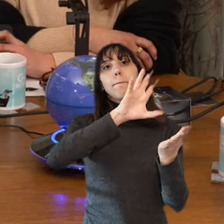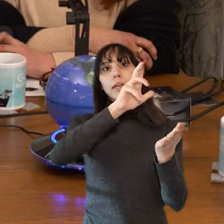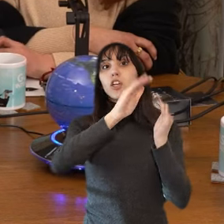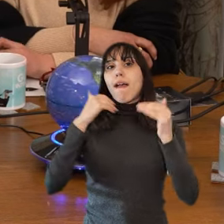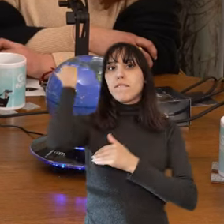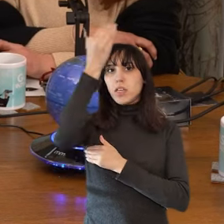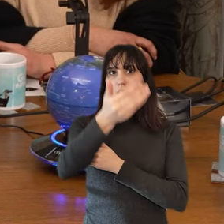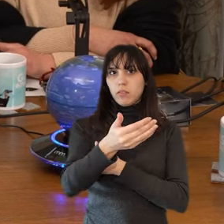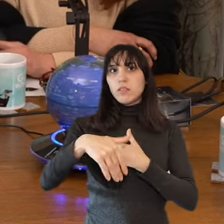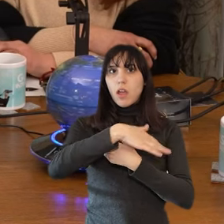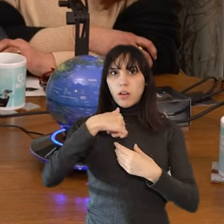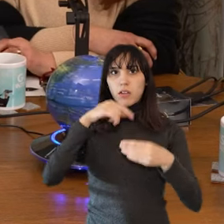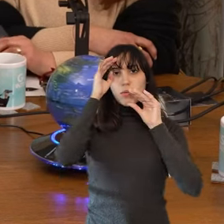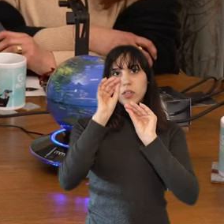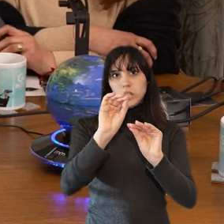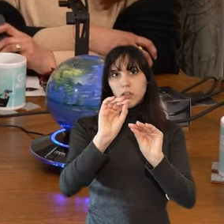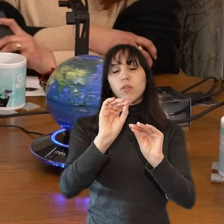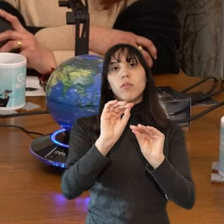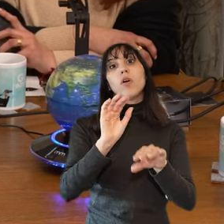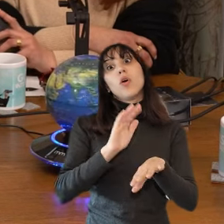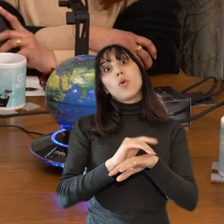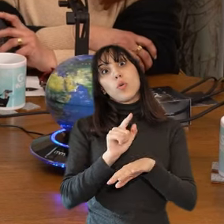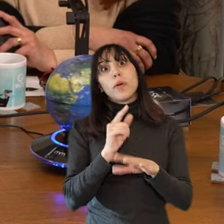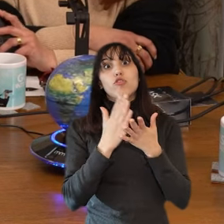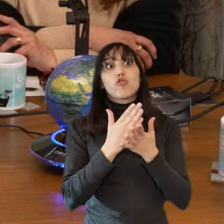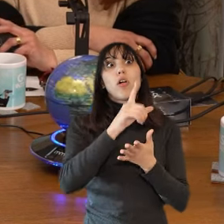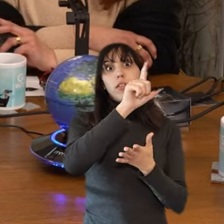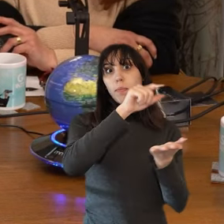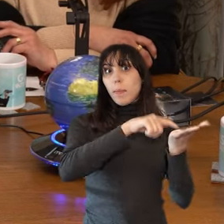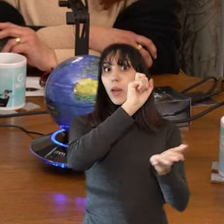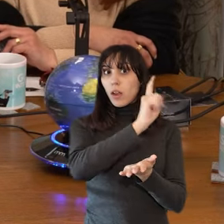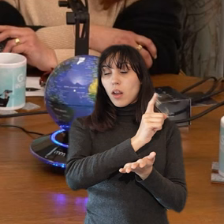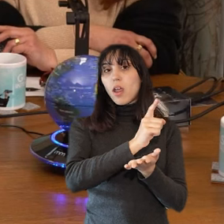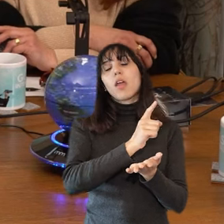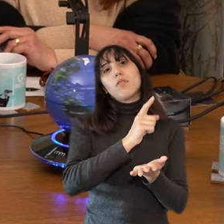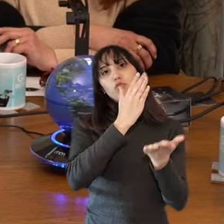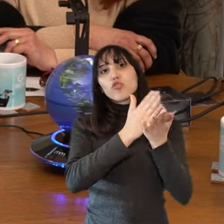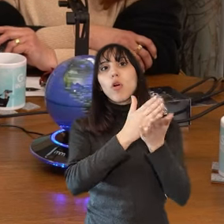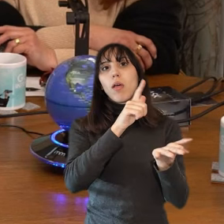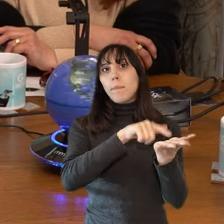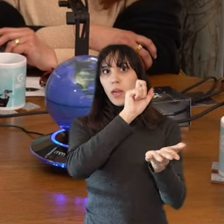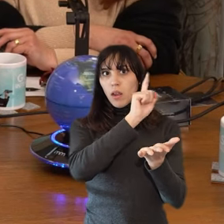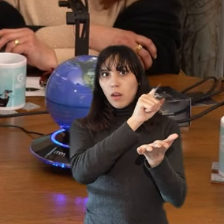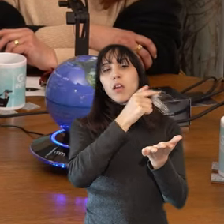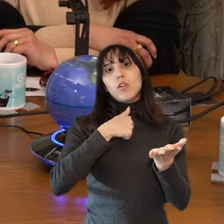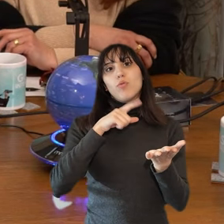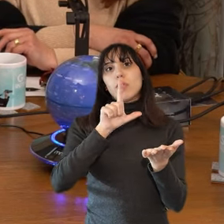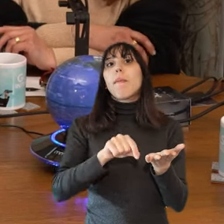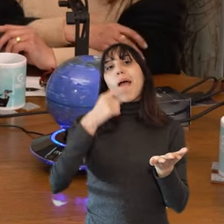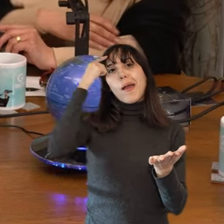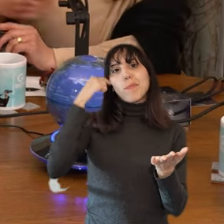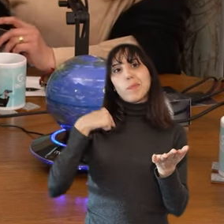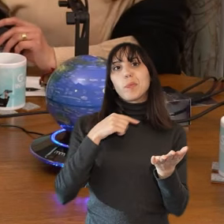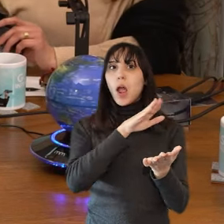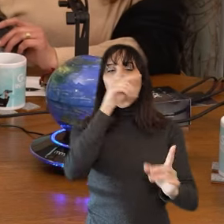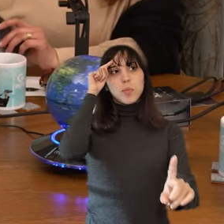bastante à frente na área da Educação daí também esta escola é ser Americana e é através de uma escola americana que eu também reconheço que